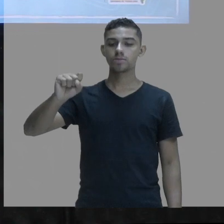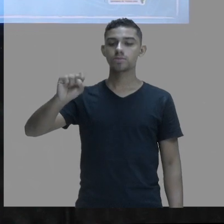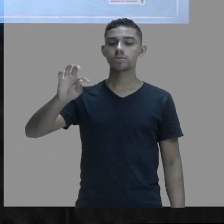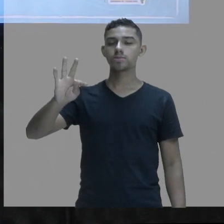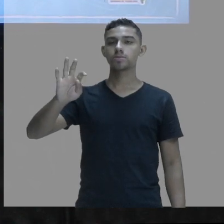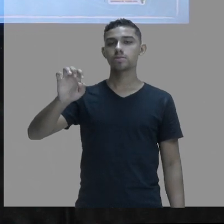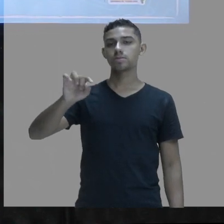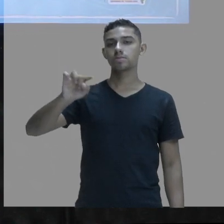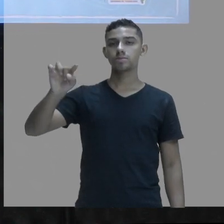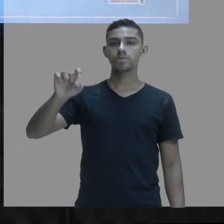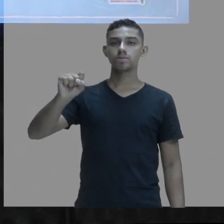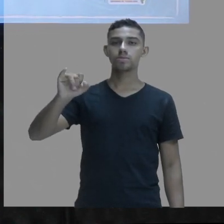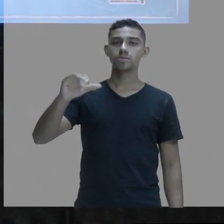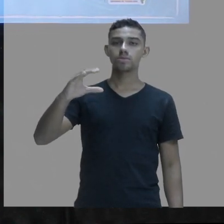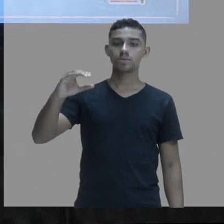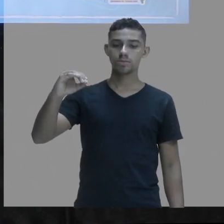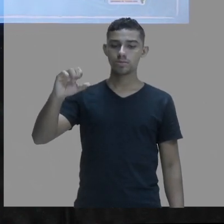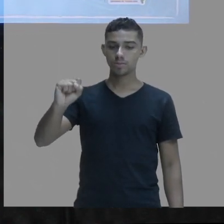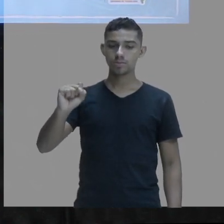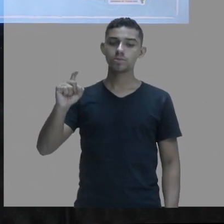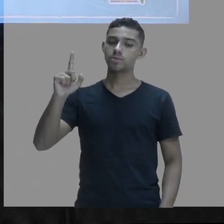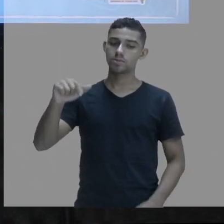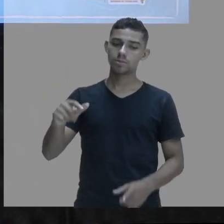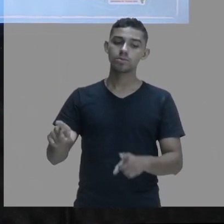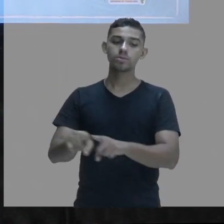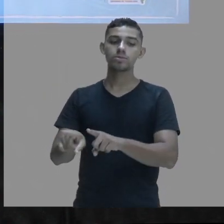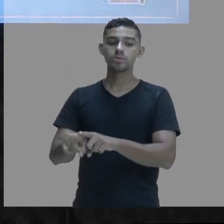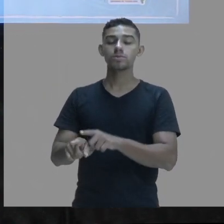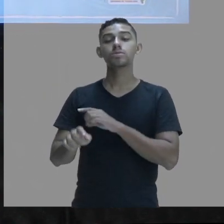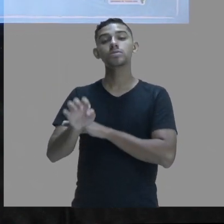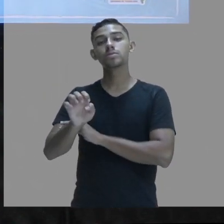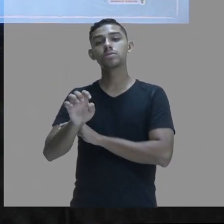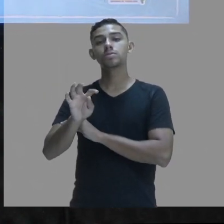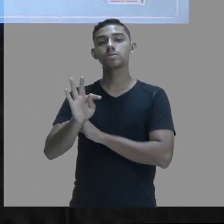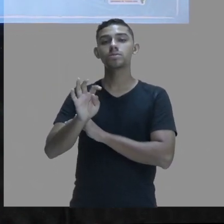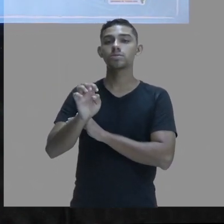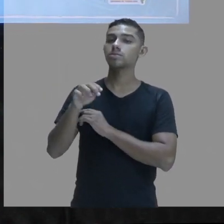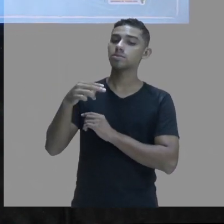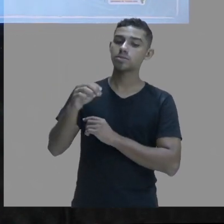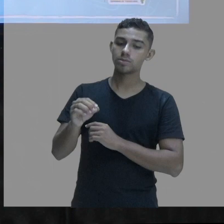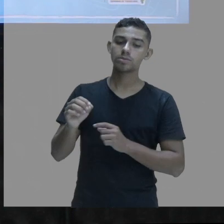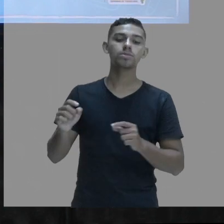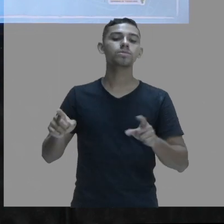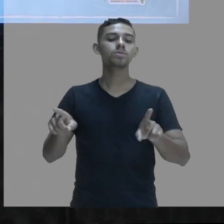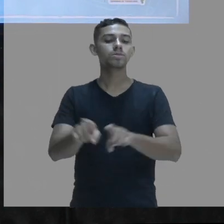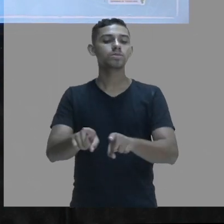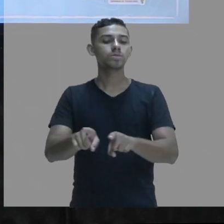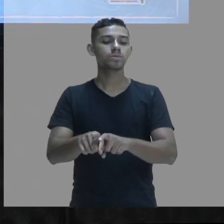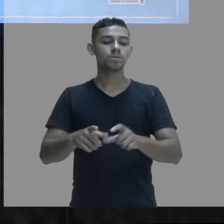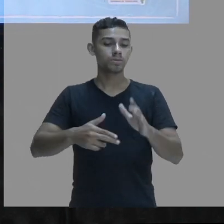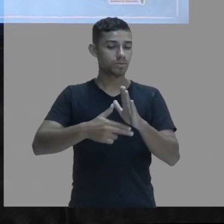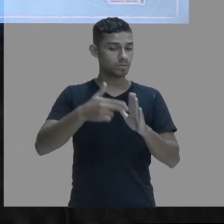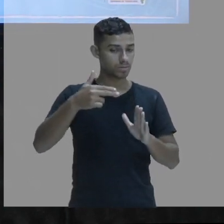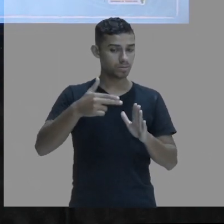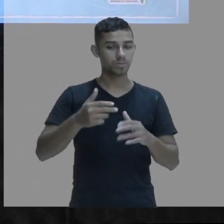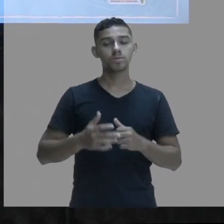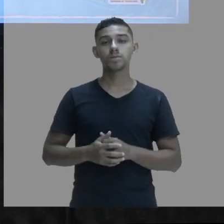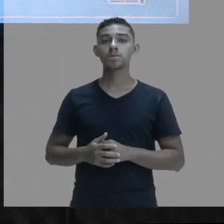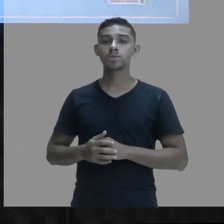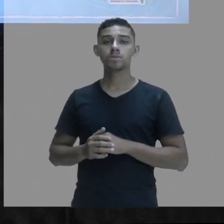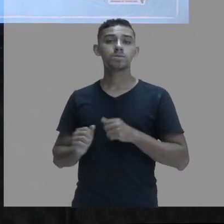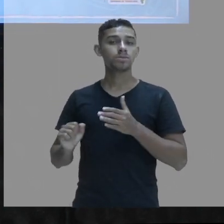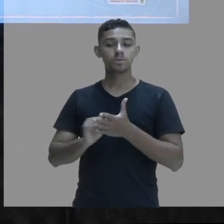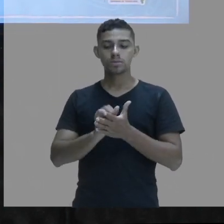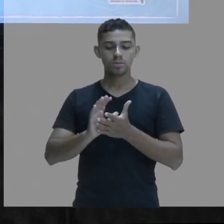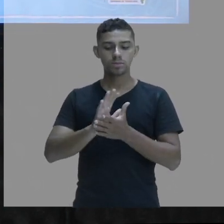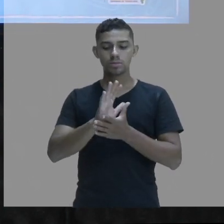C2H4, ele é utilizado também como anestésico em cirurgias. E também ele é um